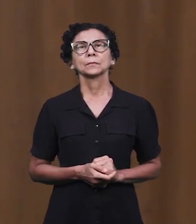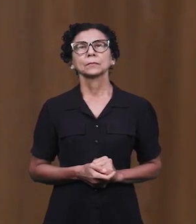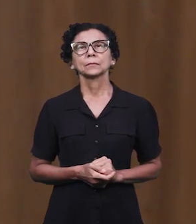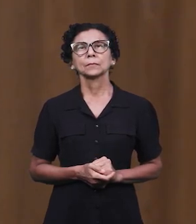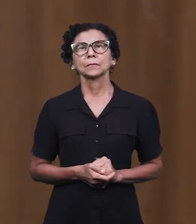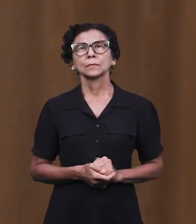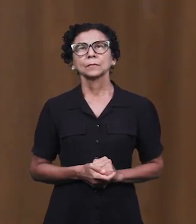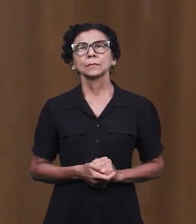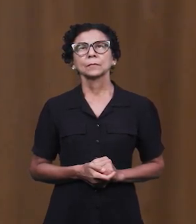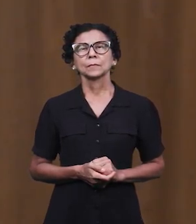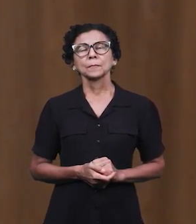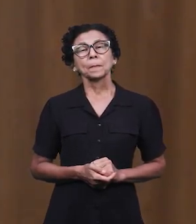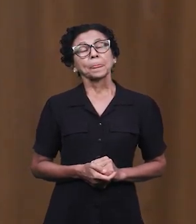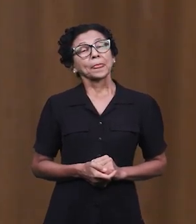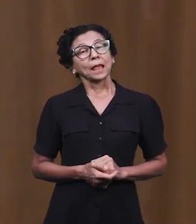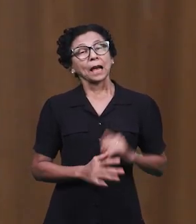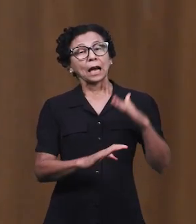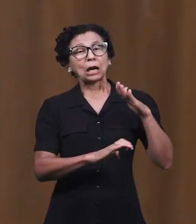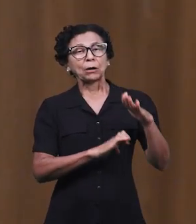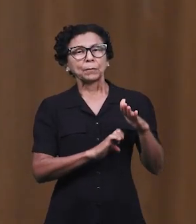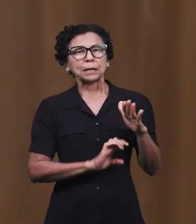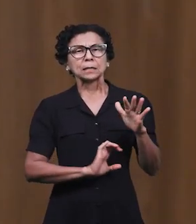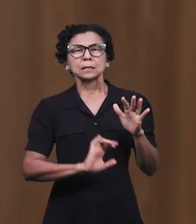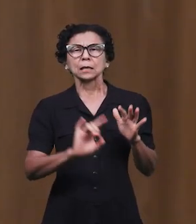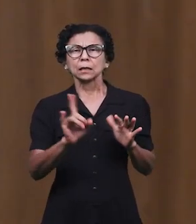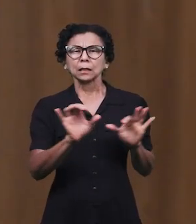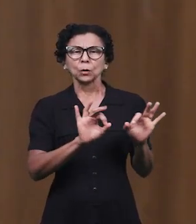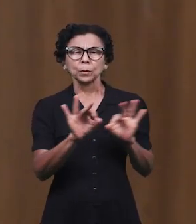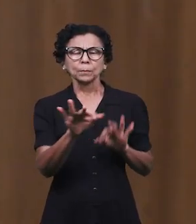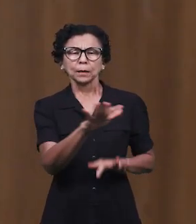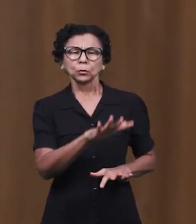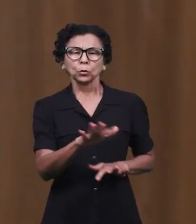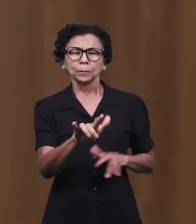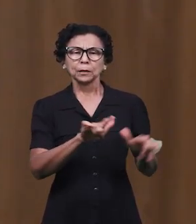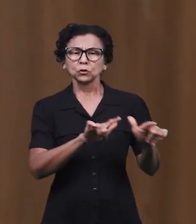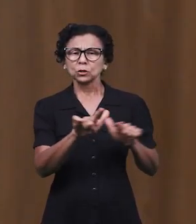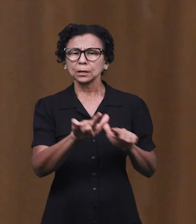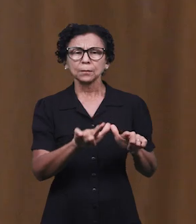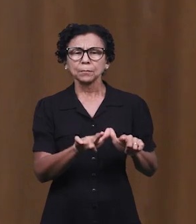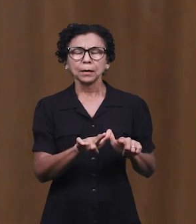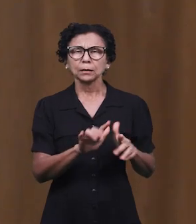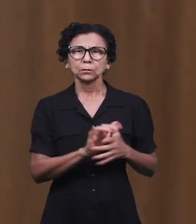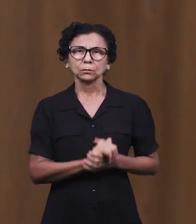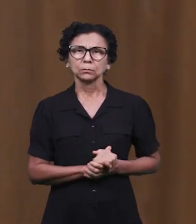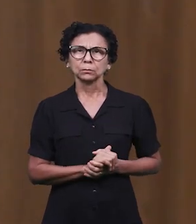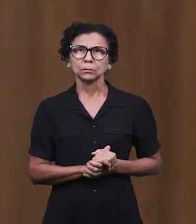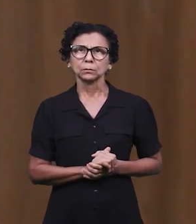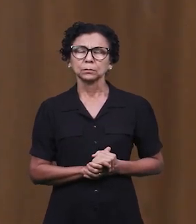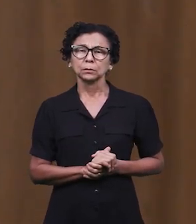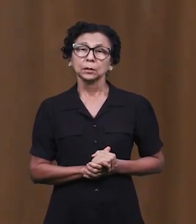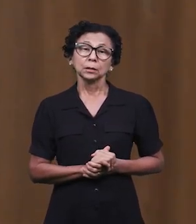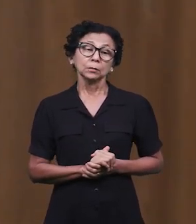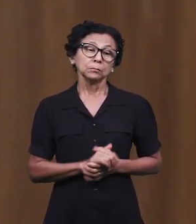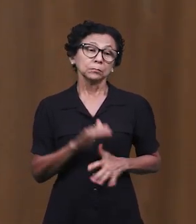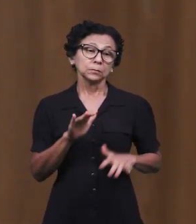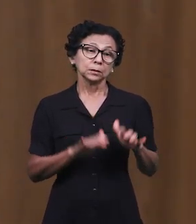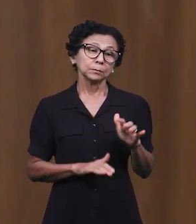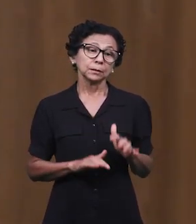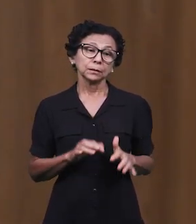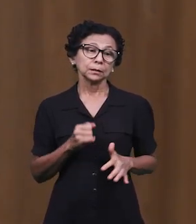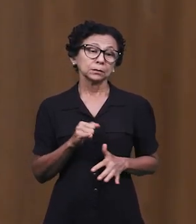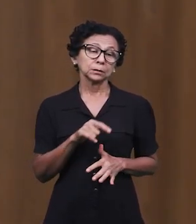o ambiente de trabalho para receber uma pessoa com deficiência. Porque dependendo da deficiência, não vai modificar nada o ambiente de